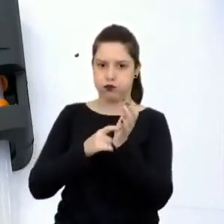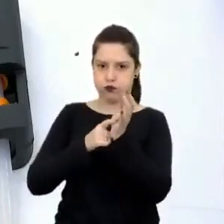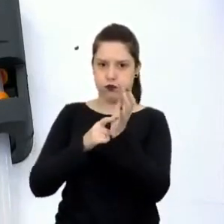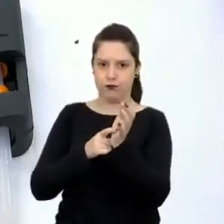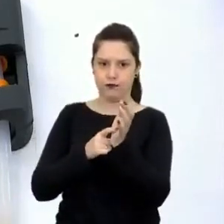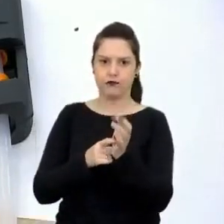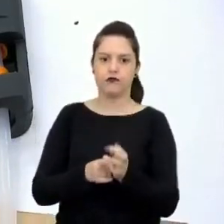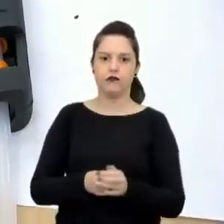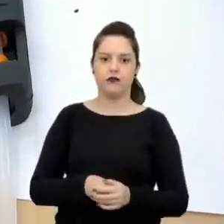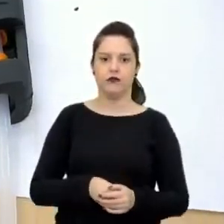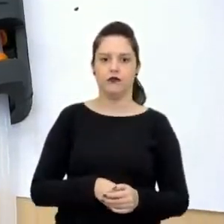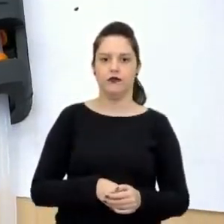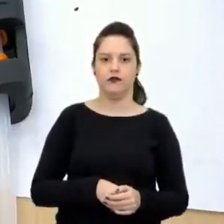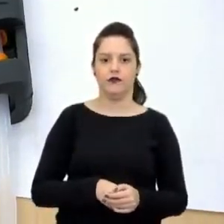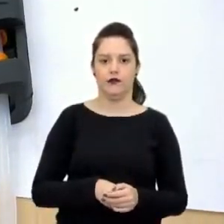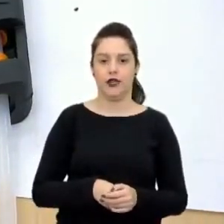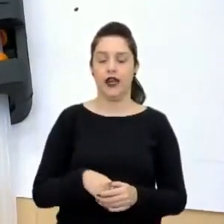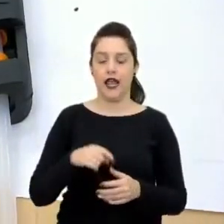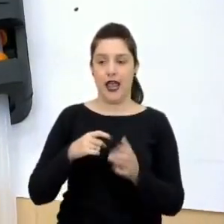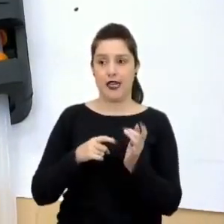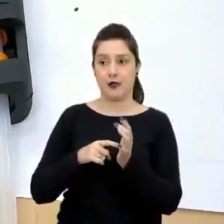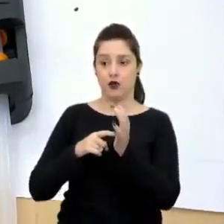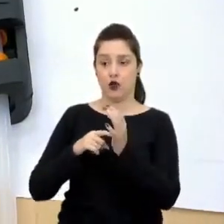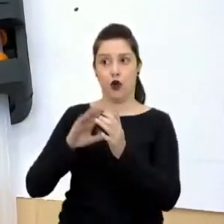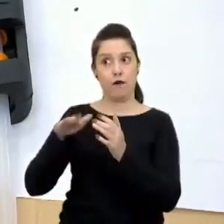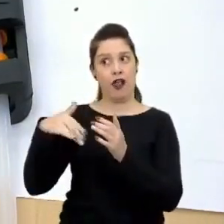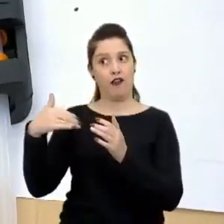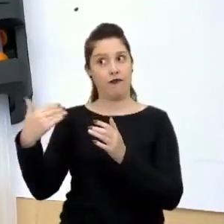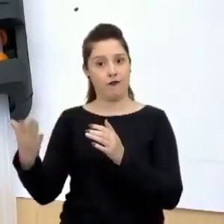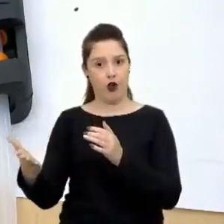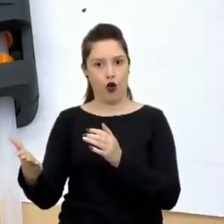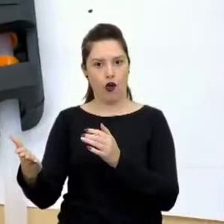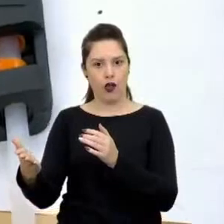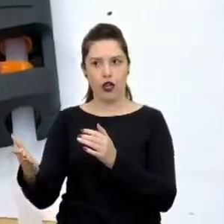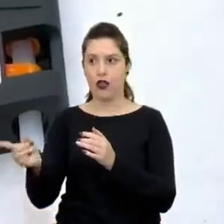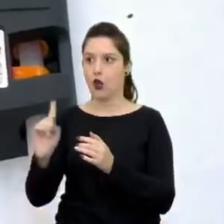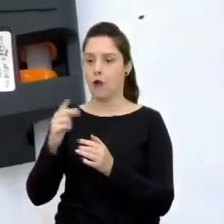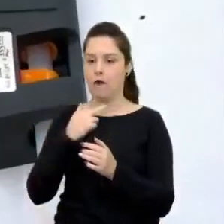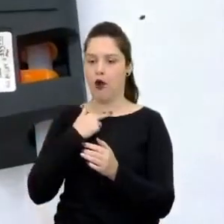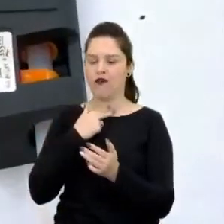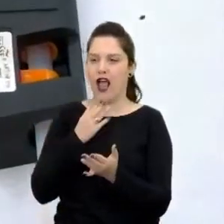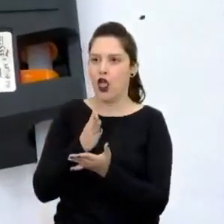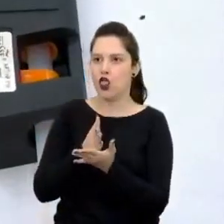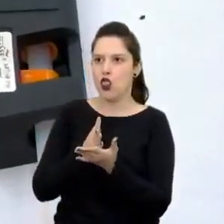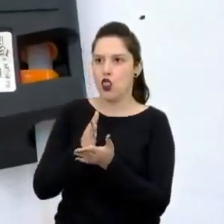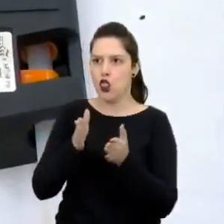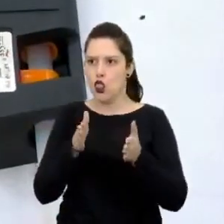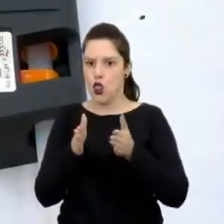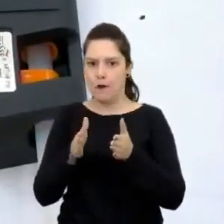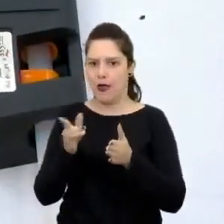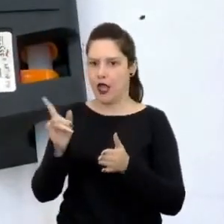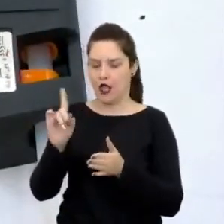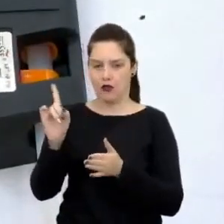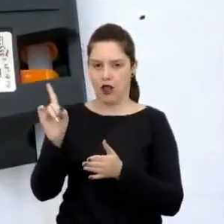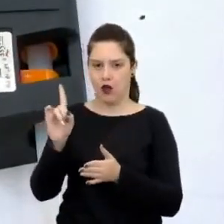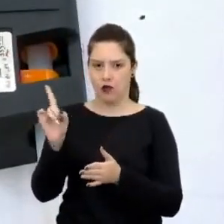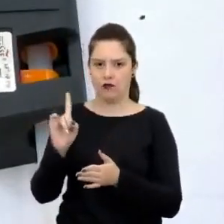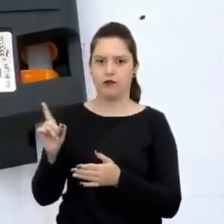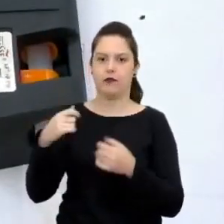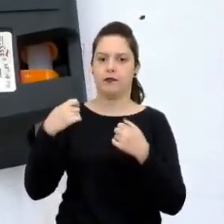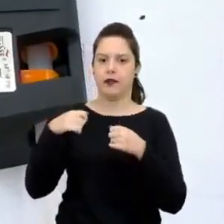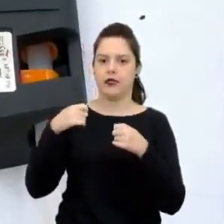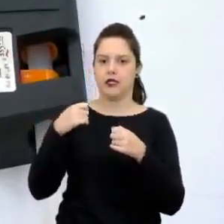Esse motor tem que estar para fora, tá? Uma parte dele. Ele não pode estar no meio, tá? Então, ó, ele tá meio rentezinho